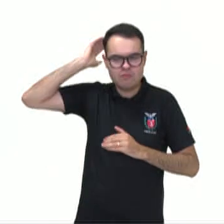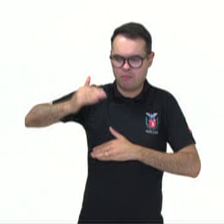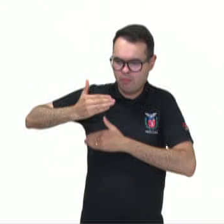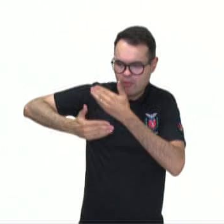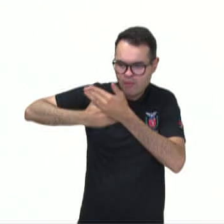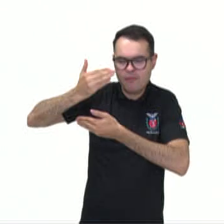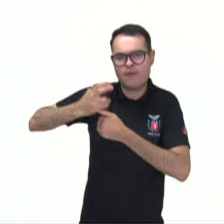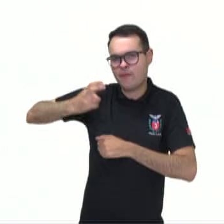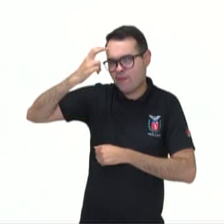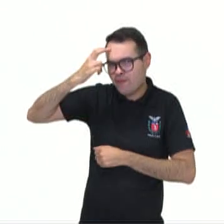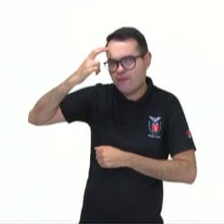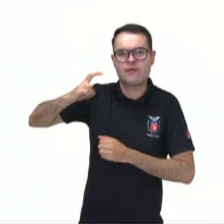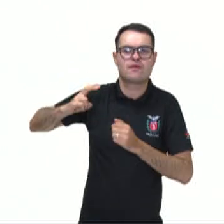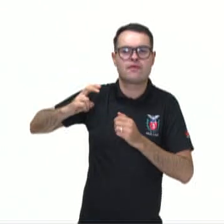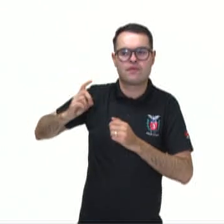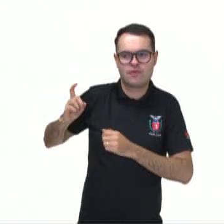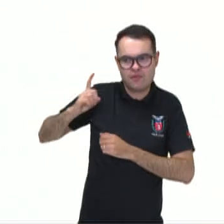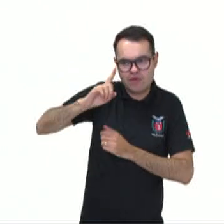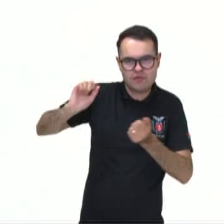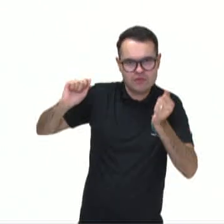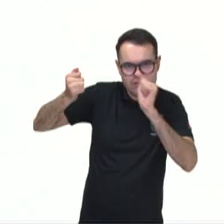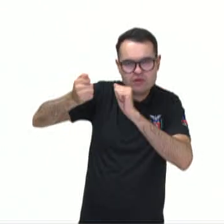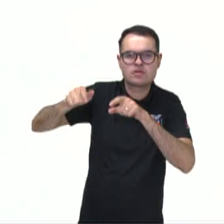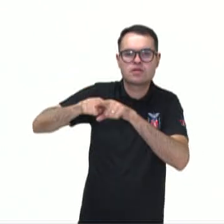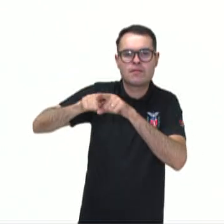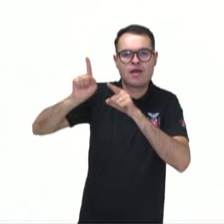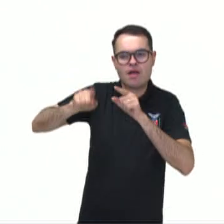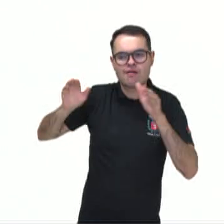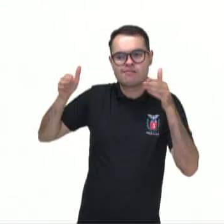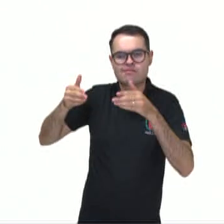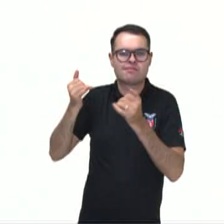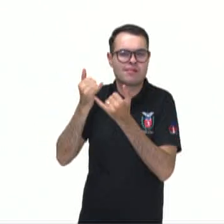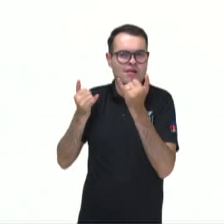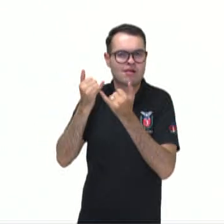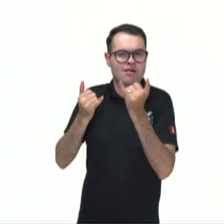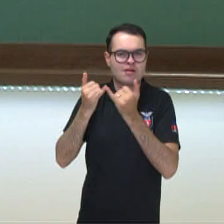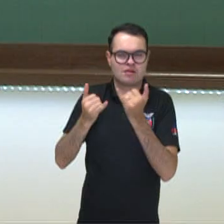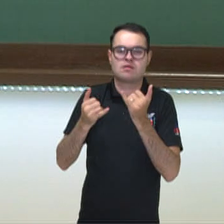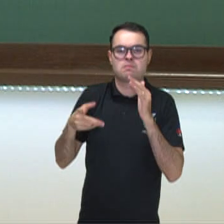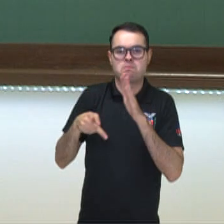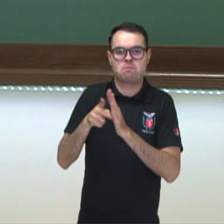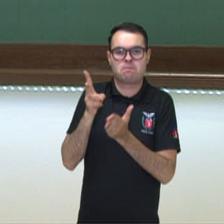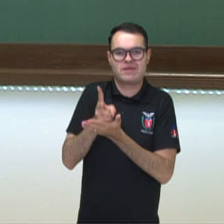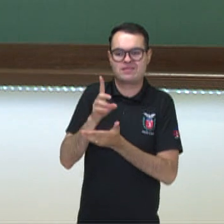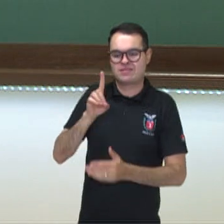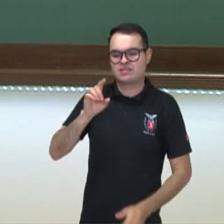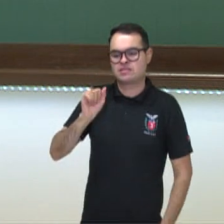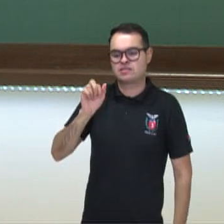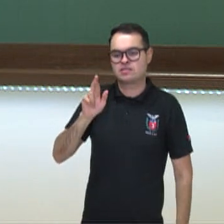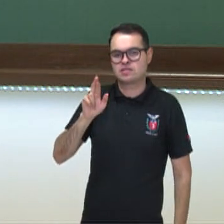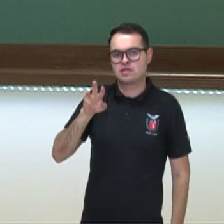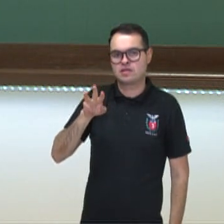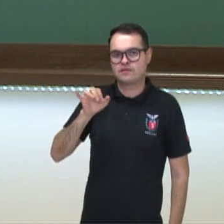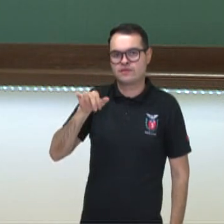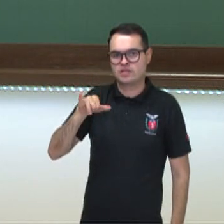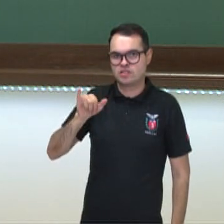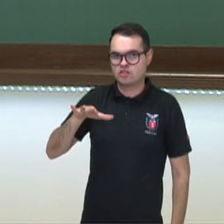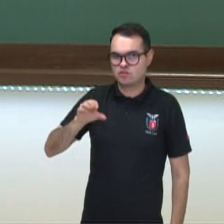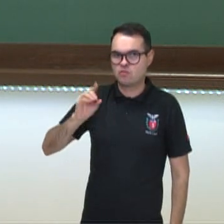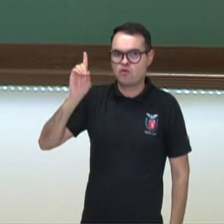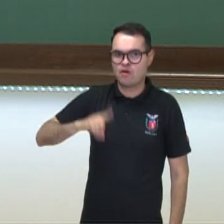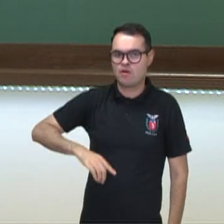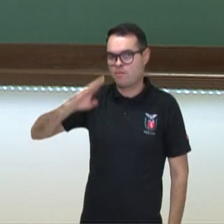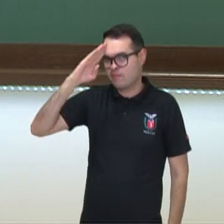o darwinismo social e o evolucionismo cultural, que eram sinônimos, que tinham como ideia principal